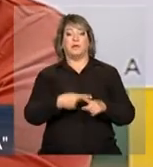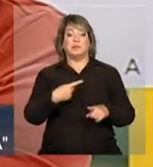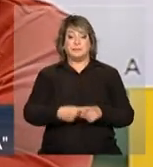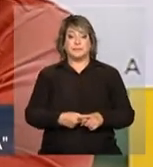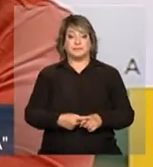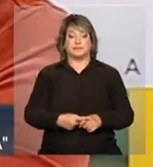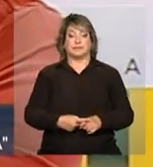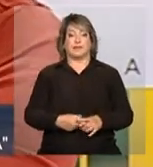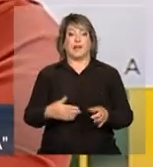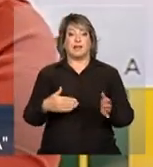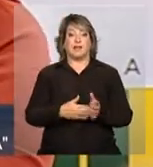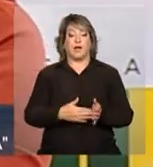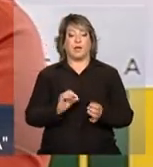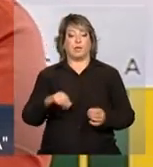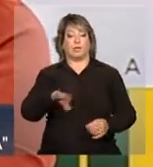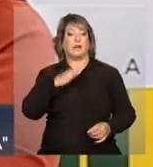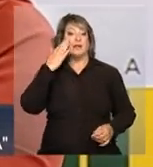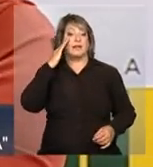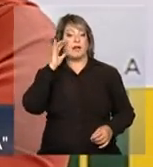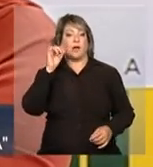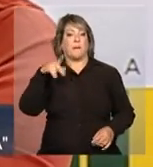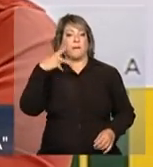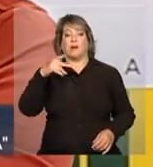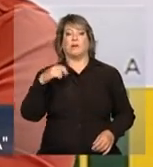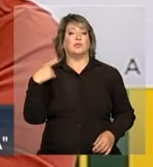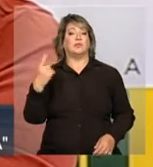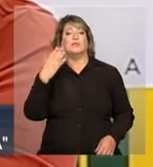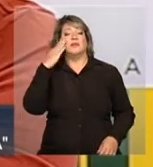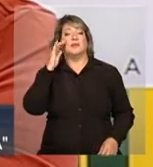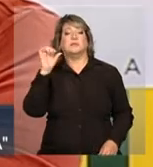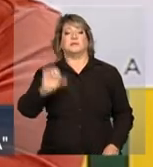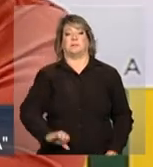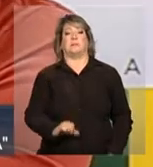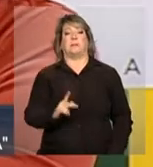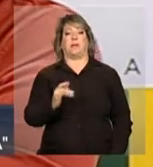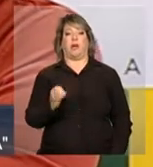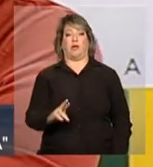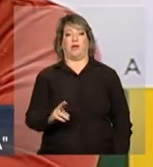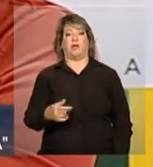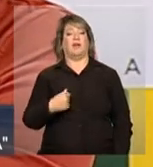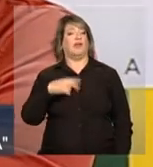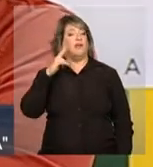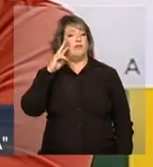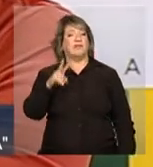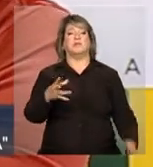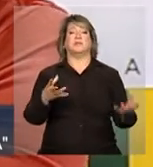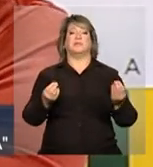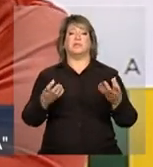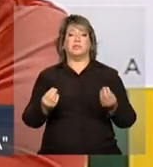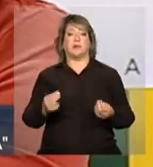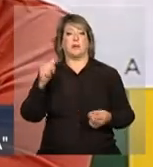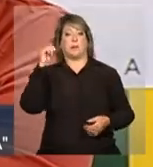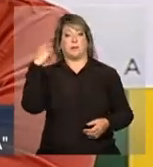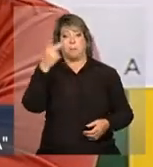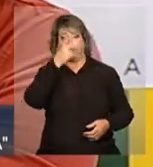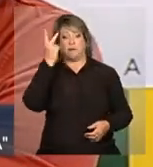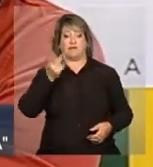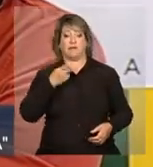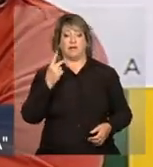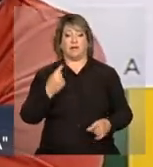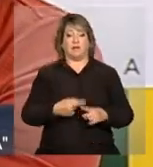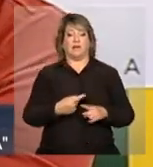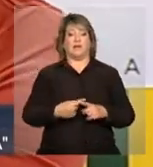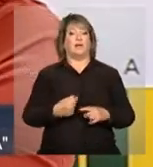a noção que se tem de política é a pior possível. Estou cansada de ver e de ouvir as pessoas dizerem assim, como é que